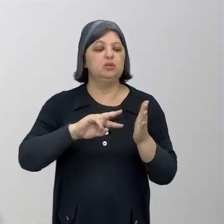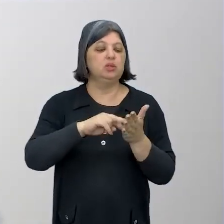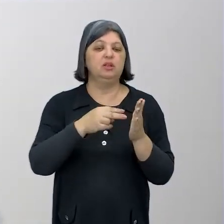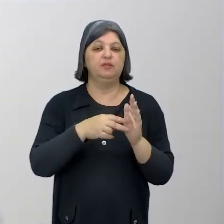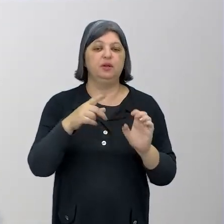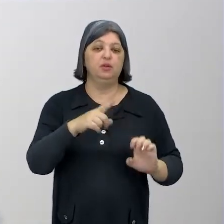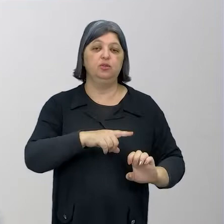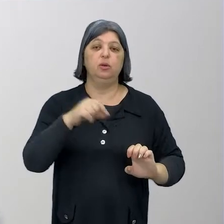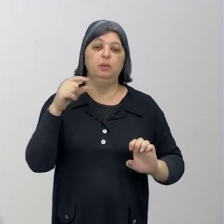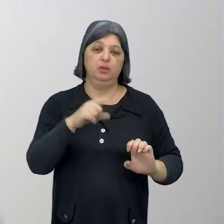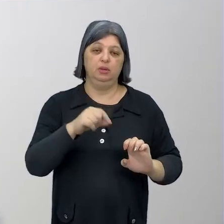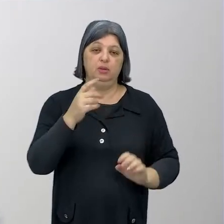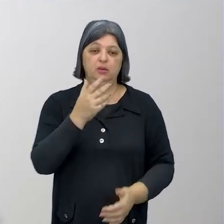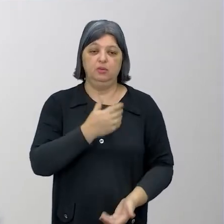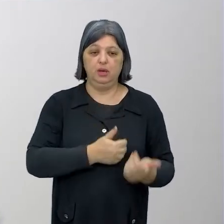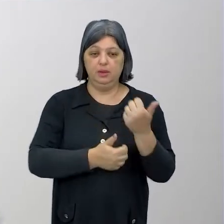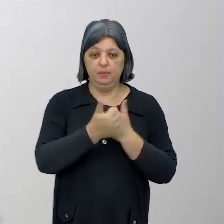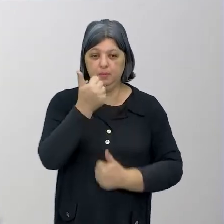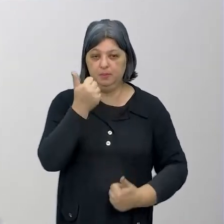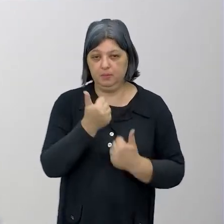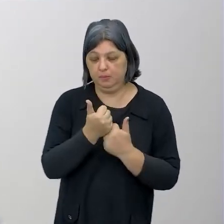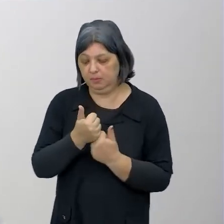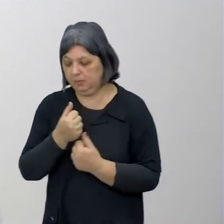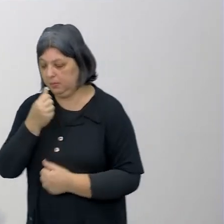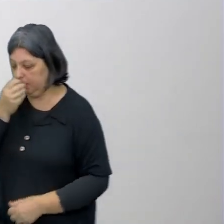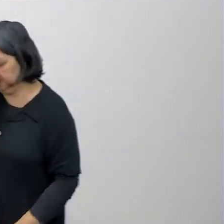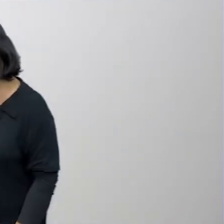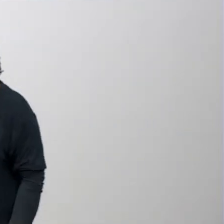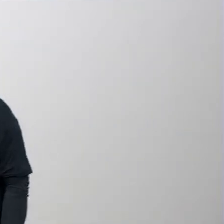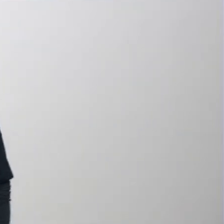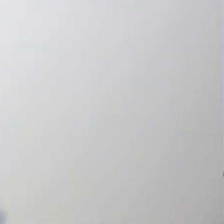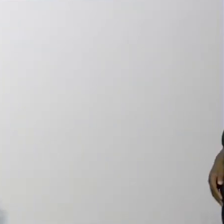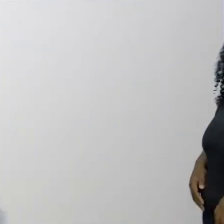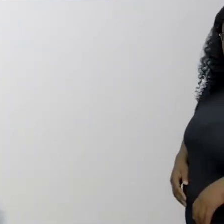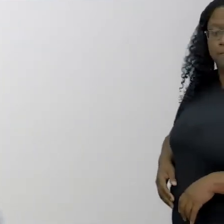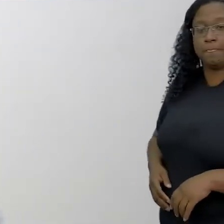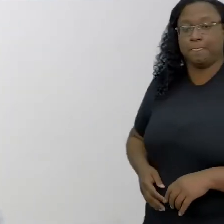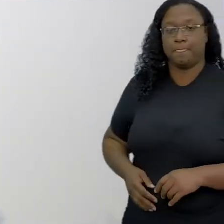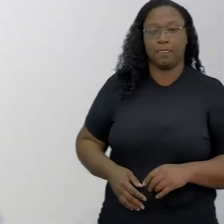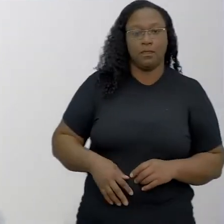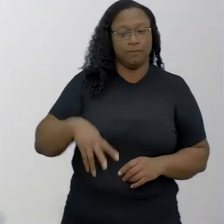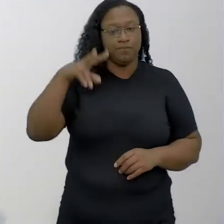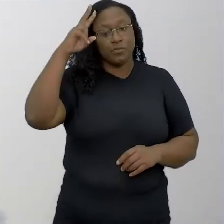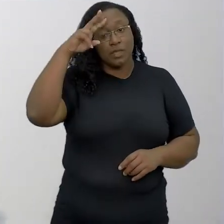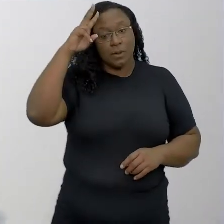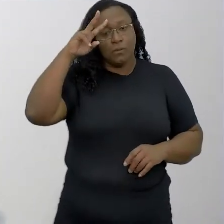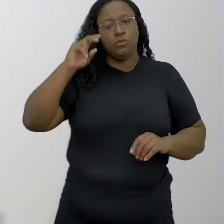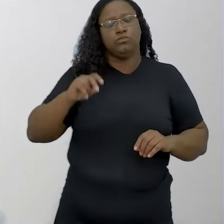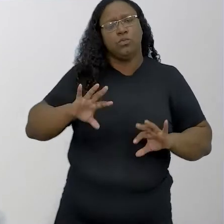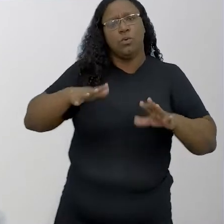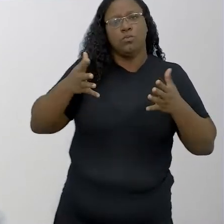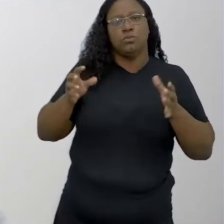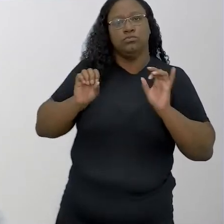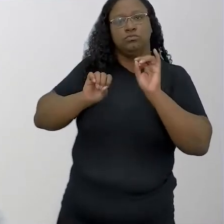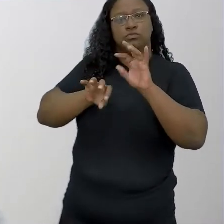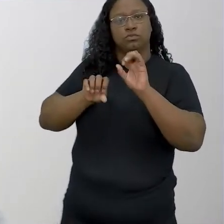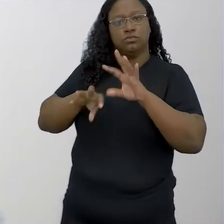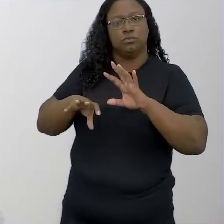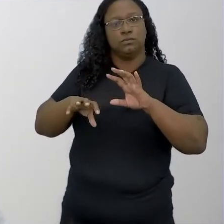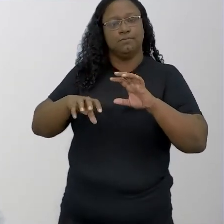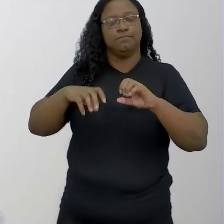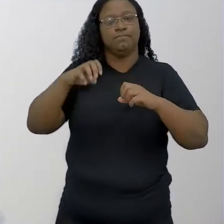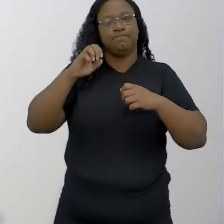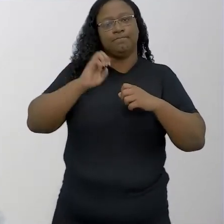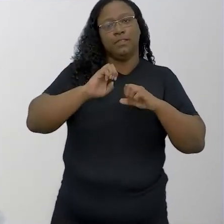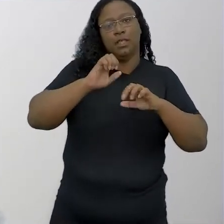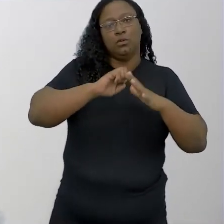empreendedorismo. Lembrando que a gente tem, quando a gente estuda economia, 3 atividades econômicas: a primária,